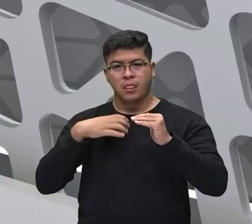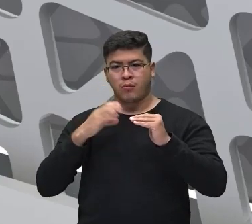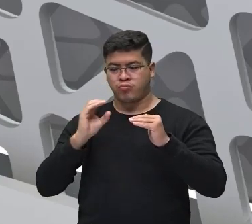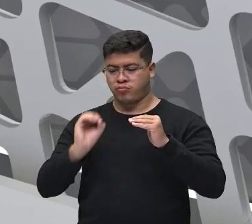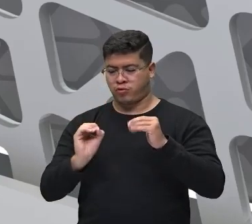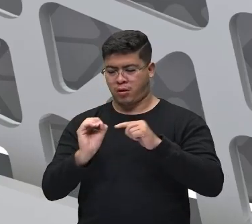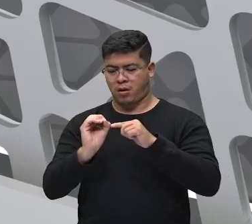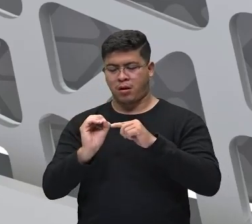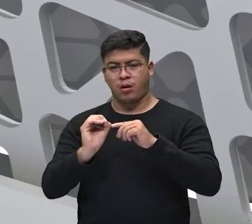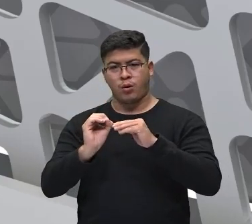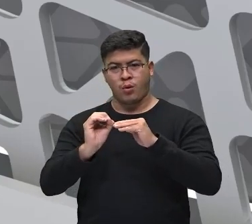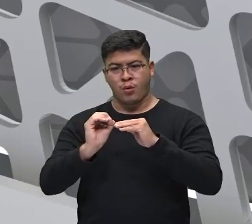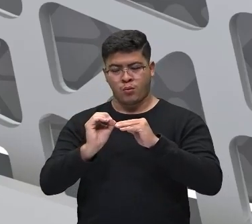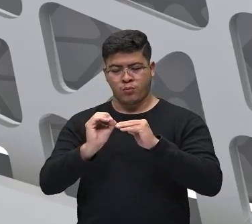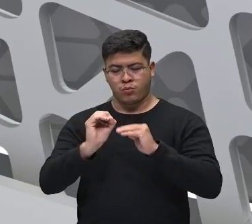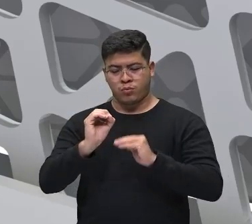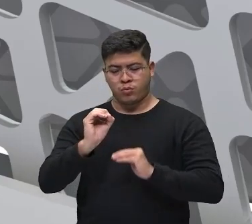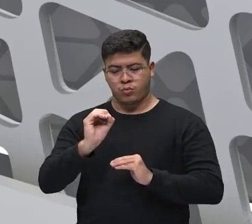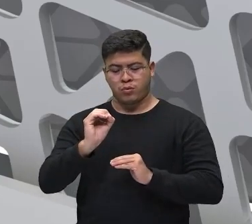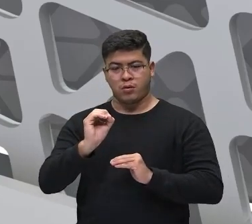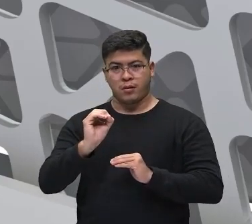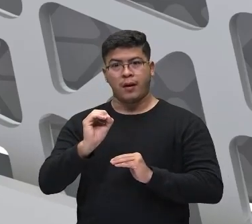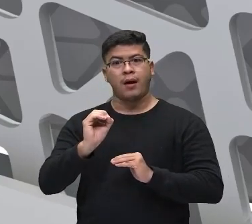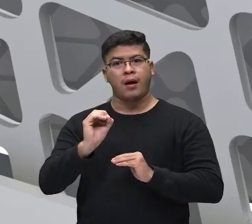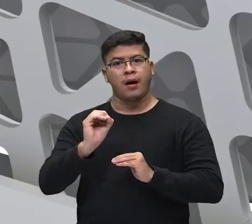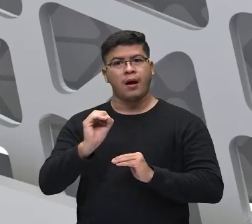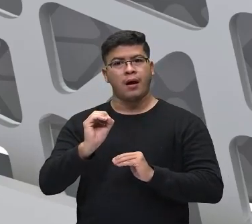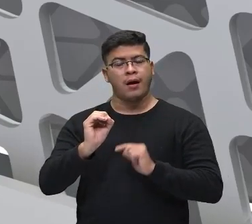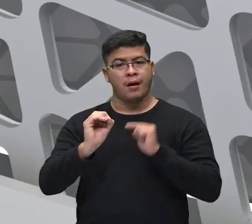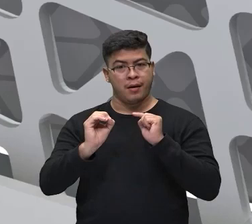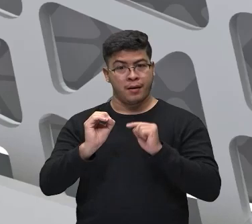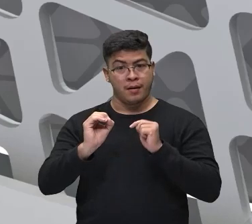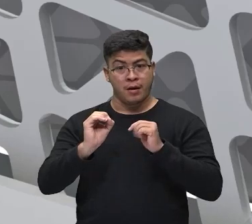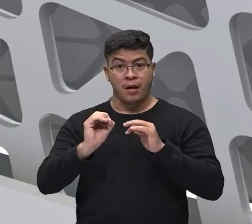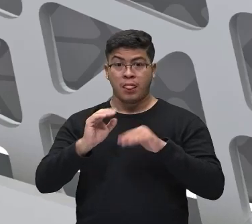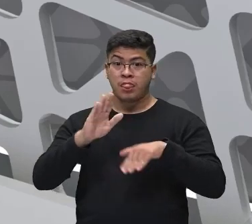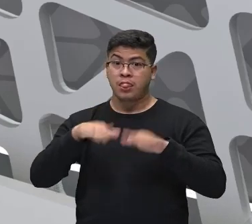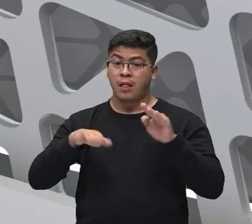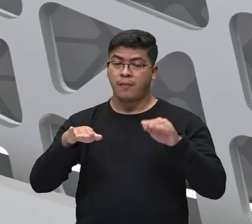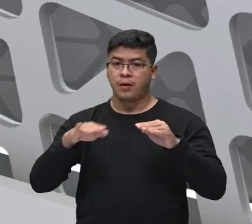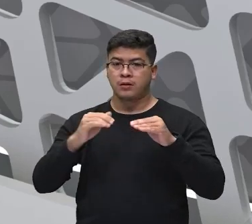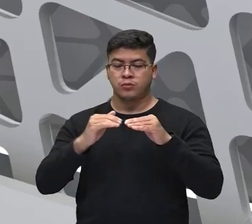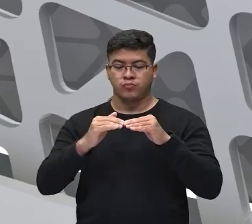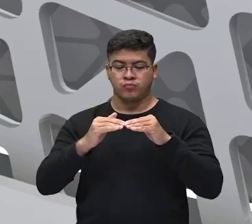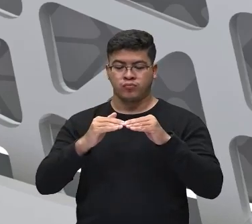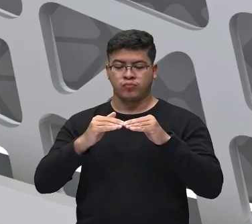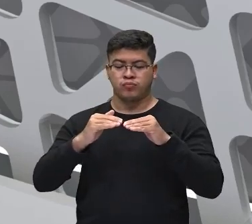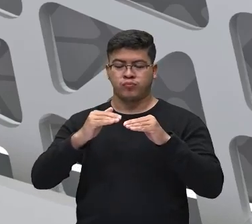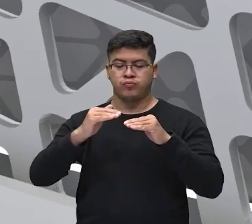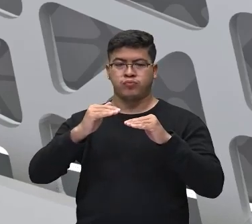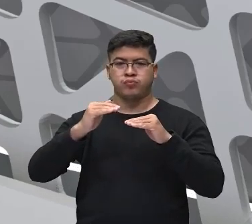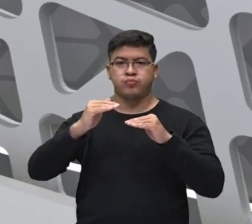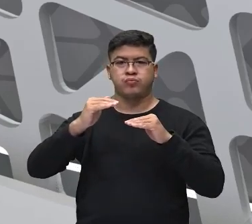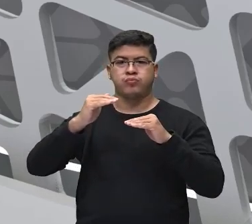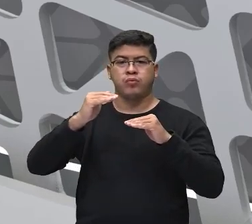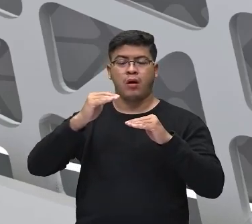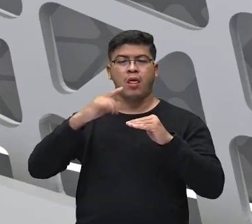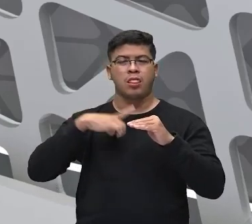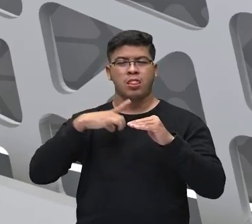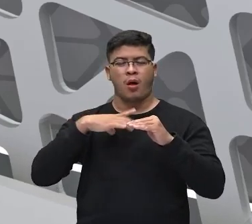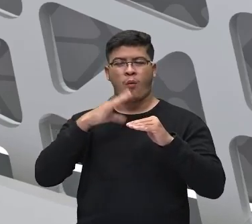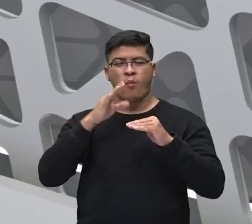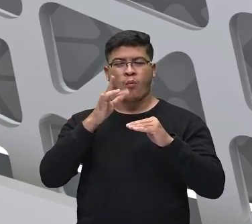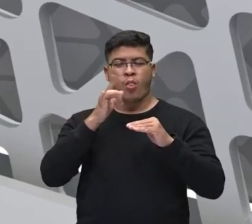aí no termômetro. E à medida que ele é aquecido, o líquido que existe dentro dele, que é